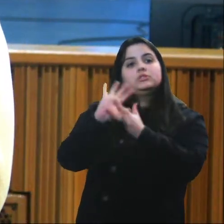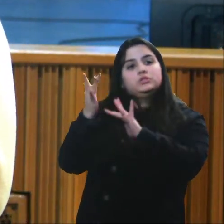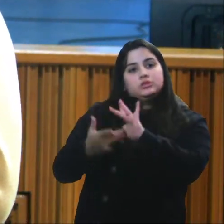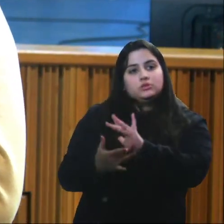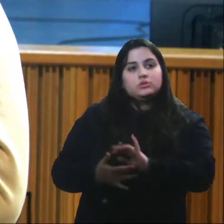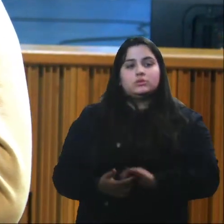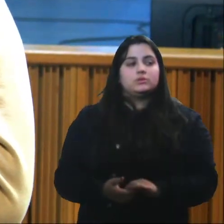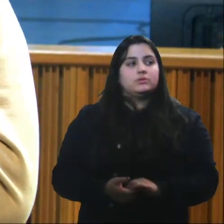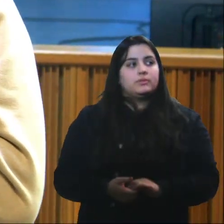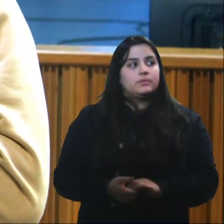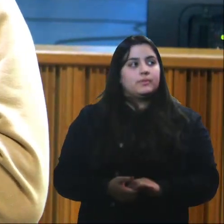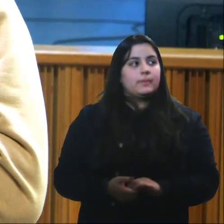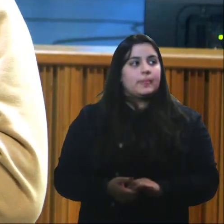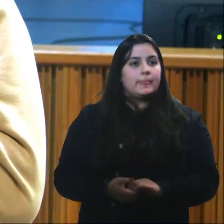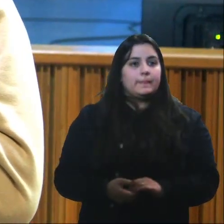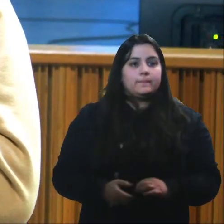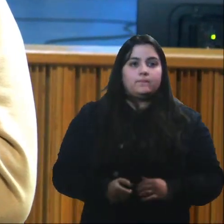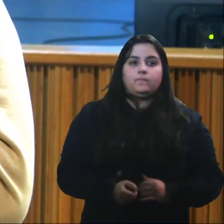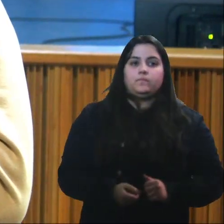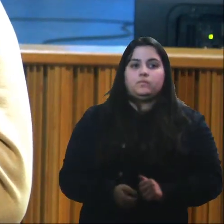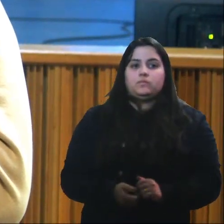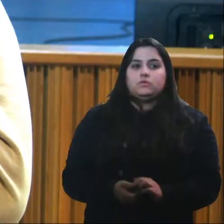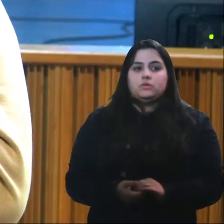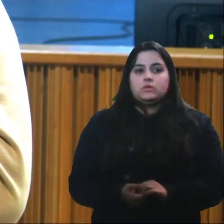estão aqui.